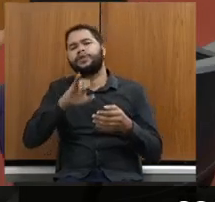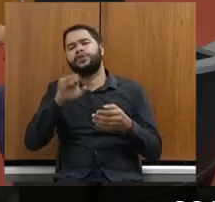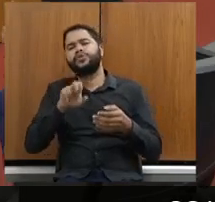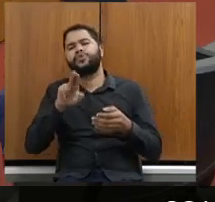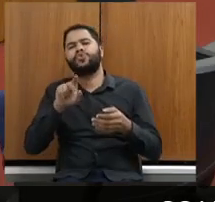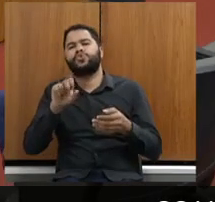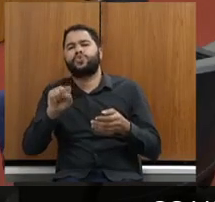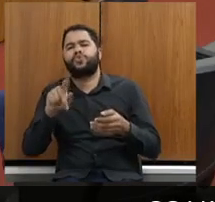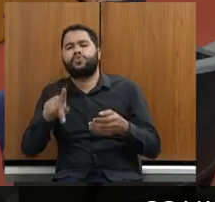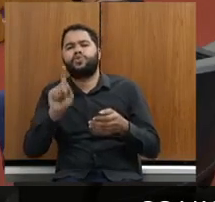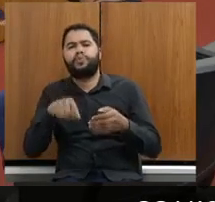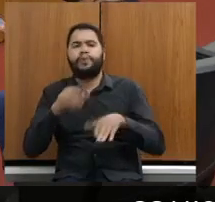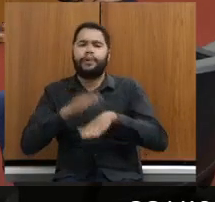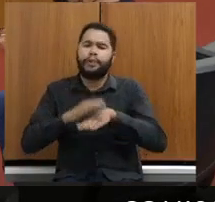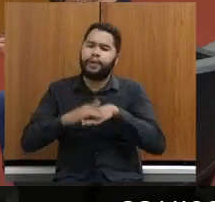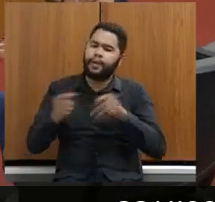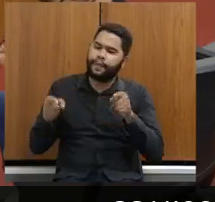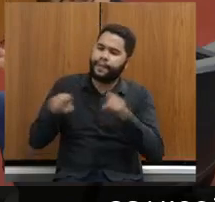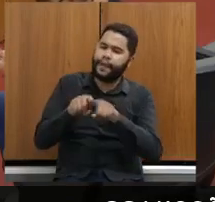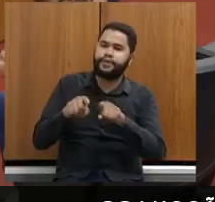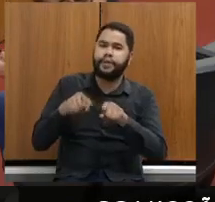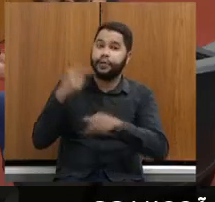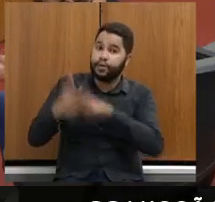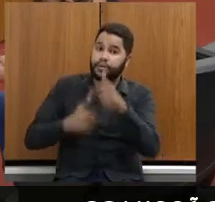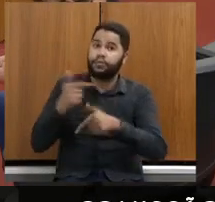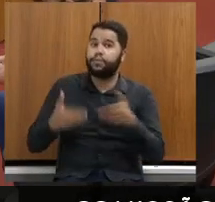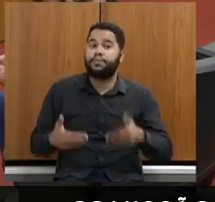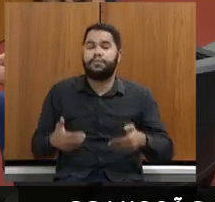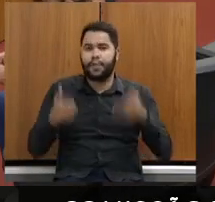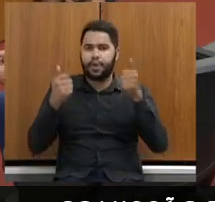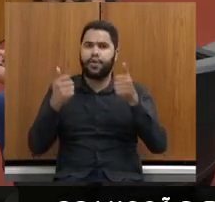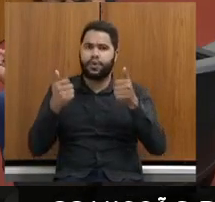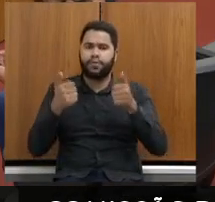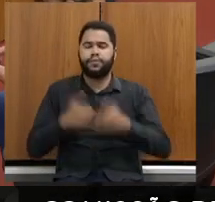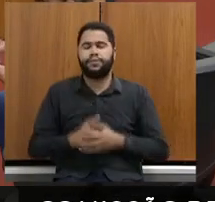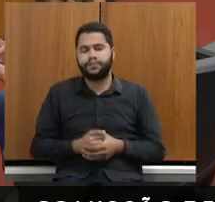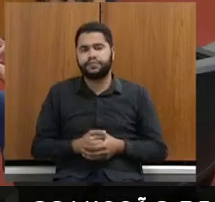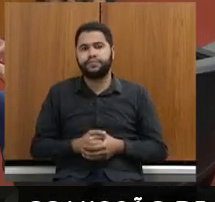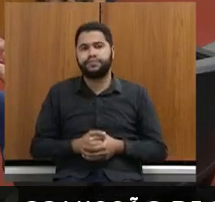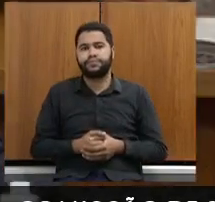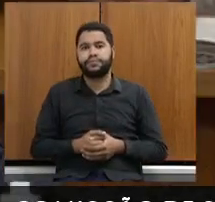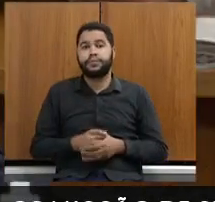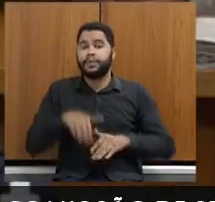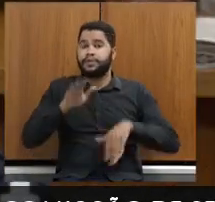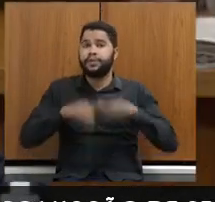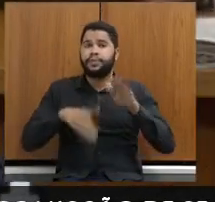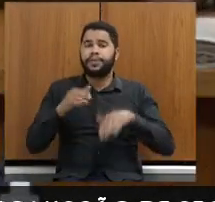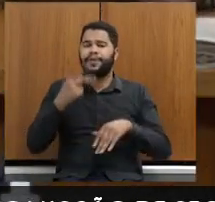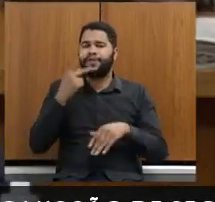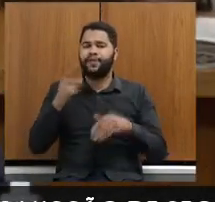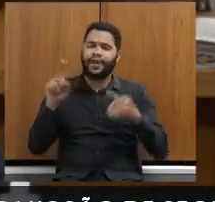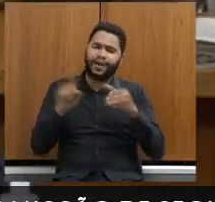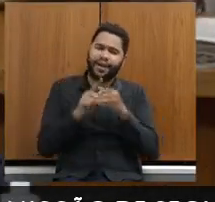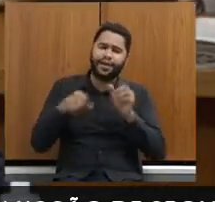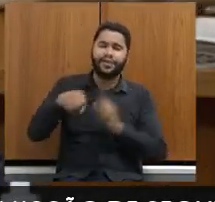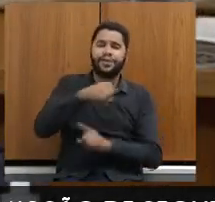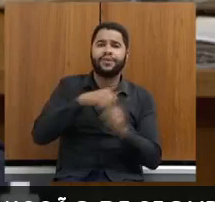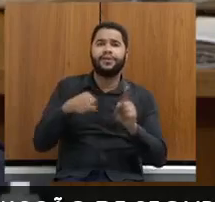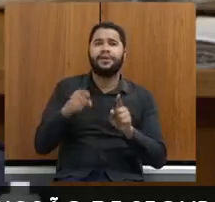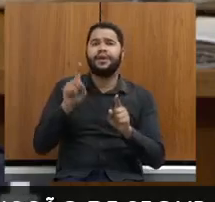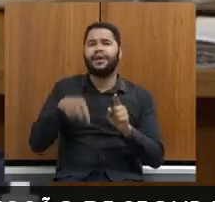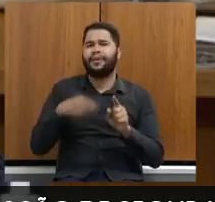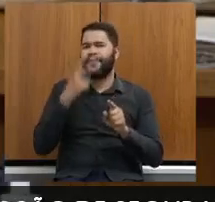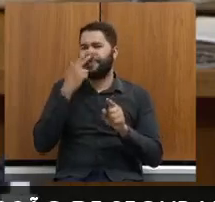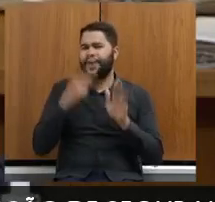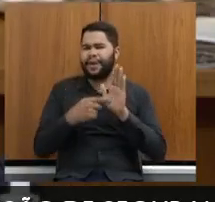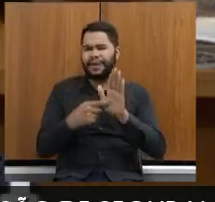tempo inteiro procurando atividades para que as empresas possam sair melhor do que eles entraram no sistema prisional pergunta às vezes falar em ressocialização é até uma